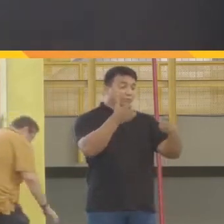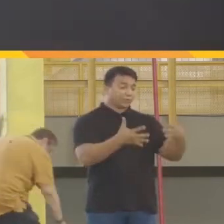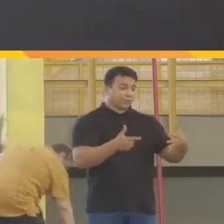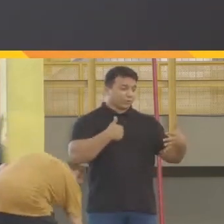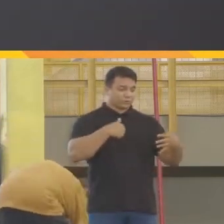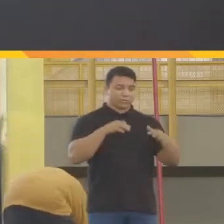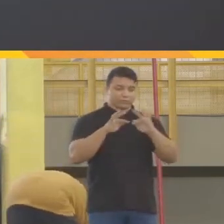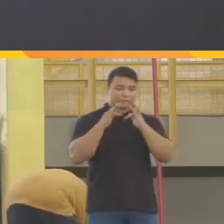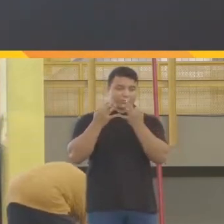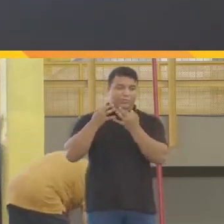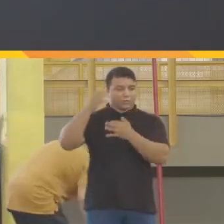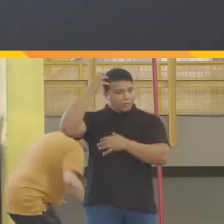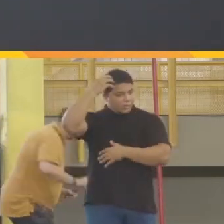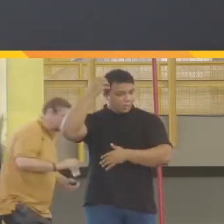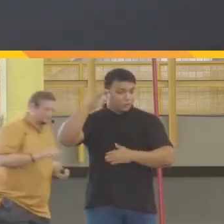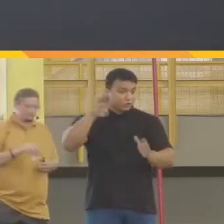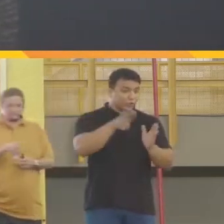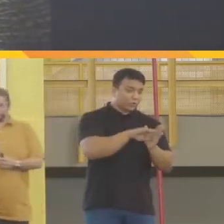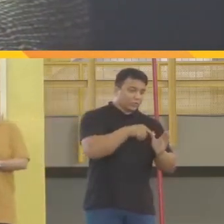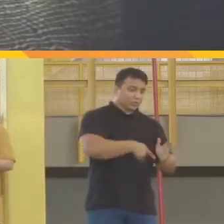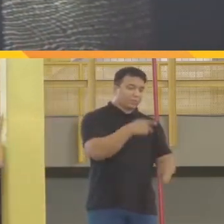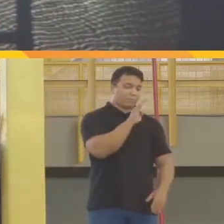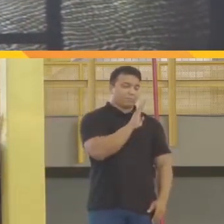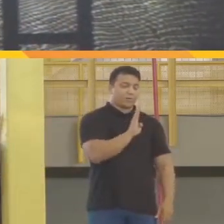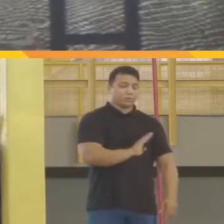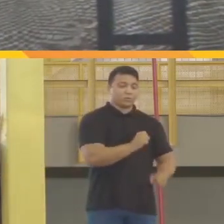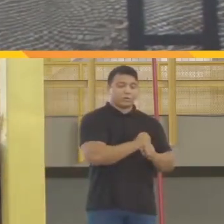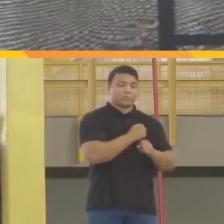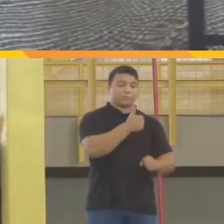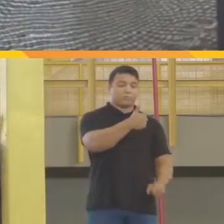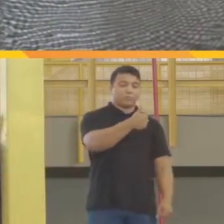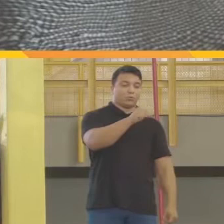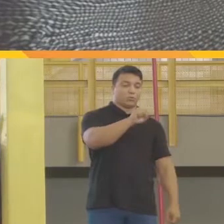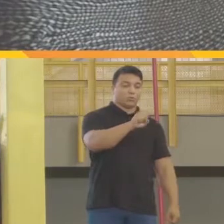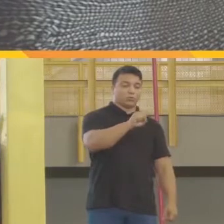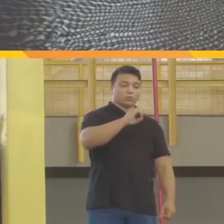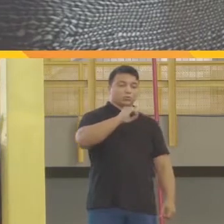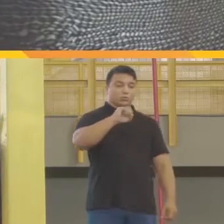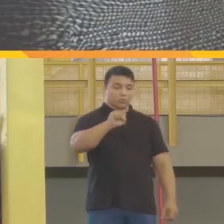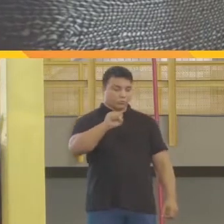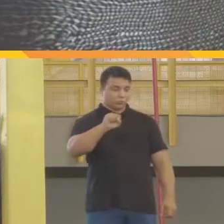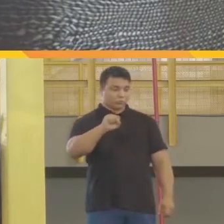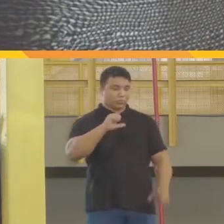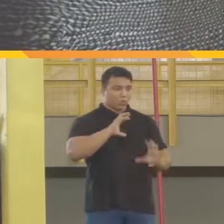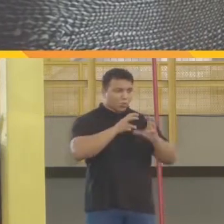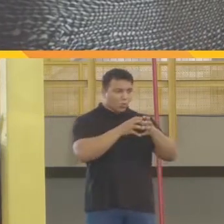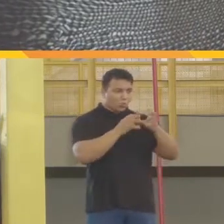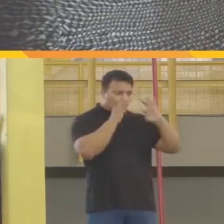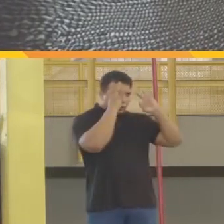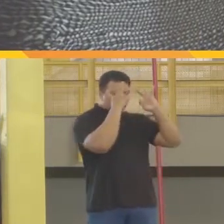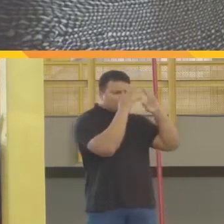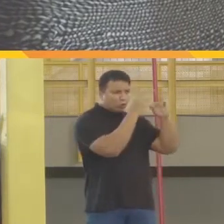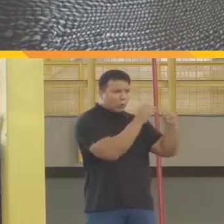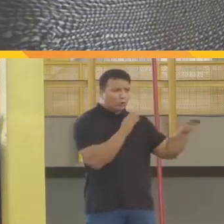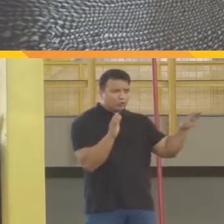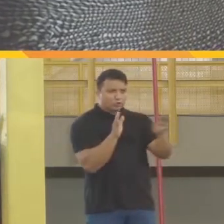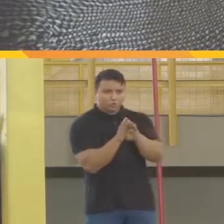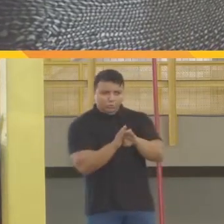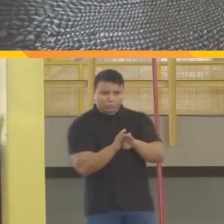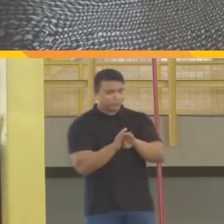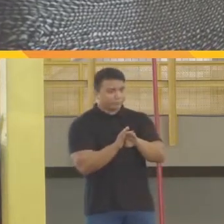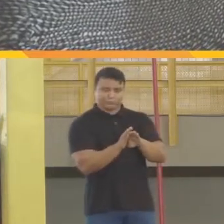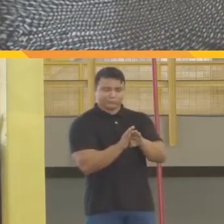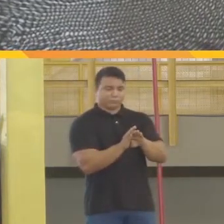família real em 1808 não significa dizer que toda a corte portuguesa tenha chegado junto com